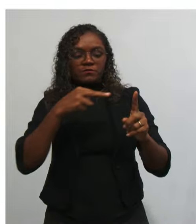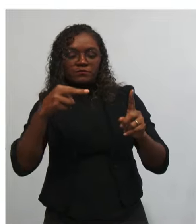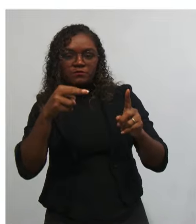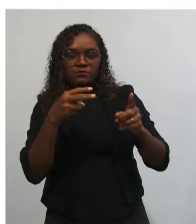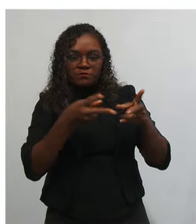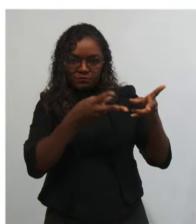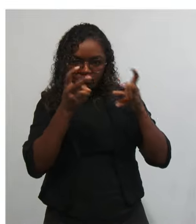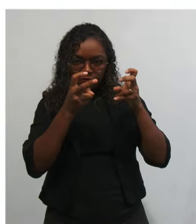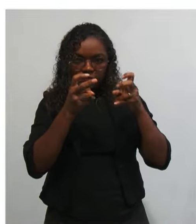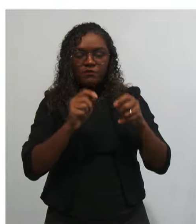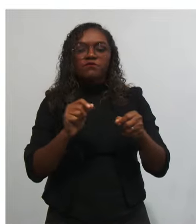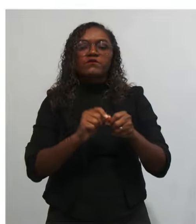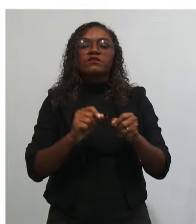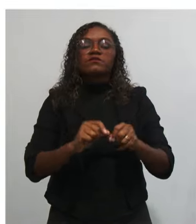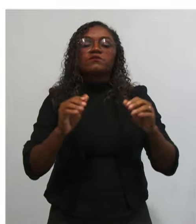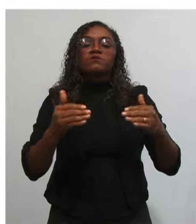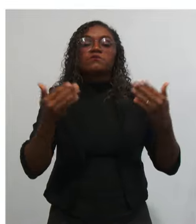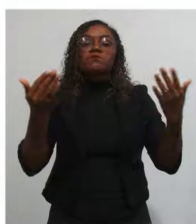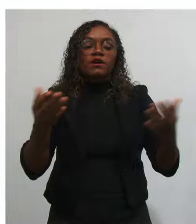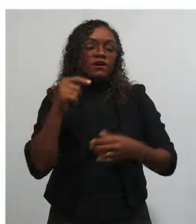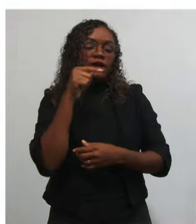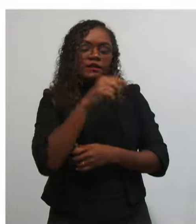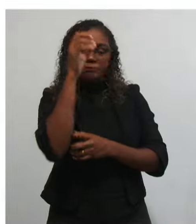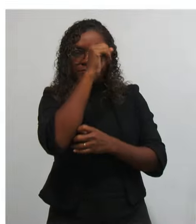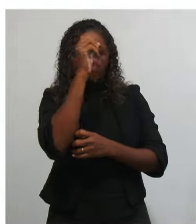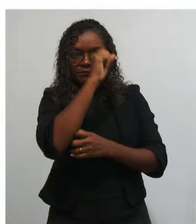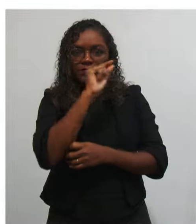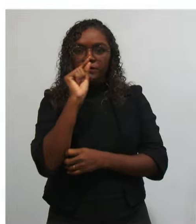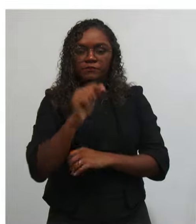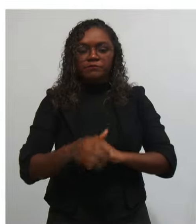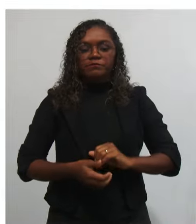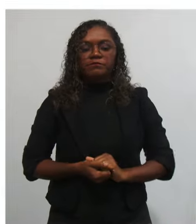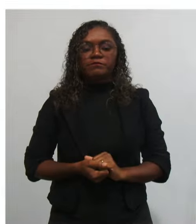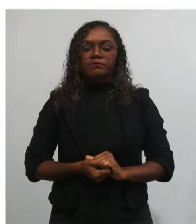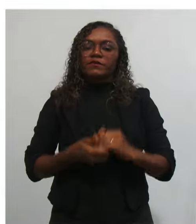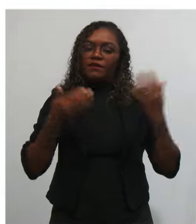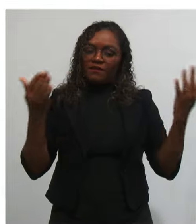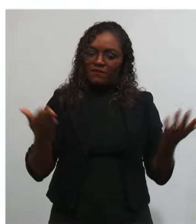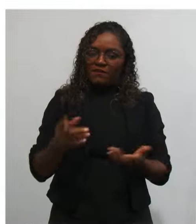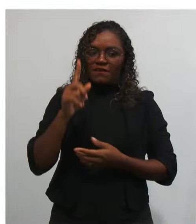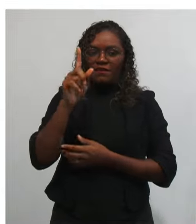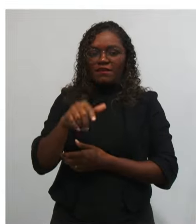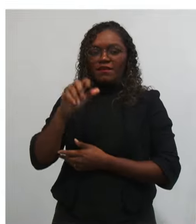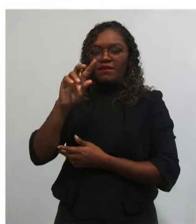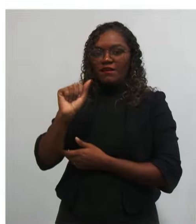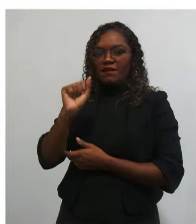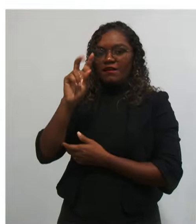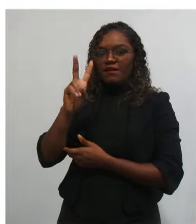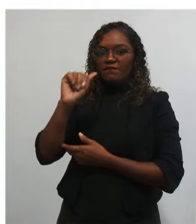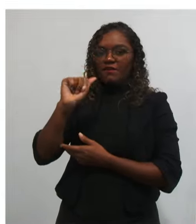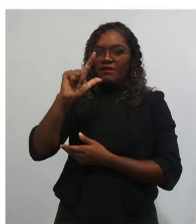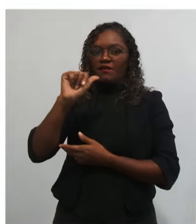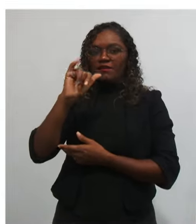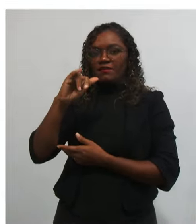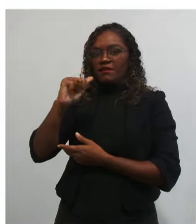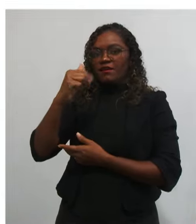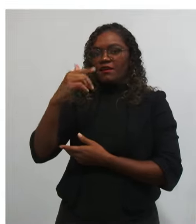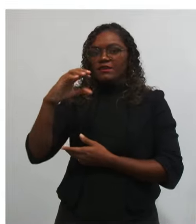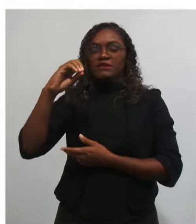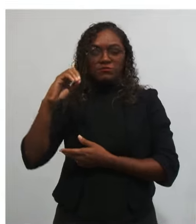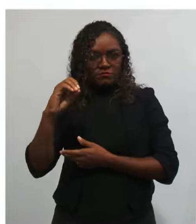preciso fazer para que o meu aluno aprenda é esta é a visão de avaliação e para refletir